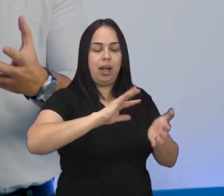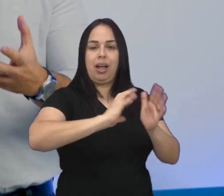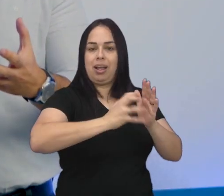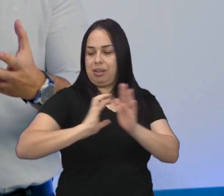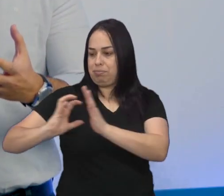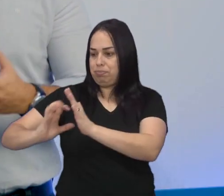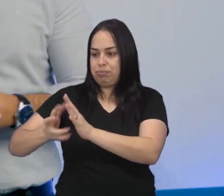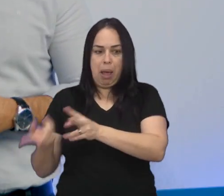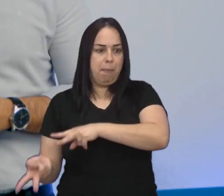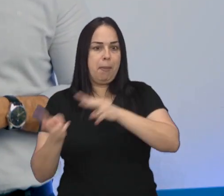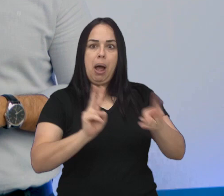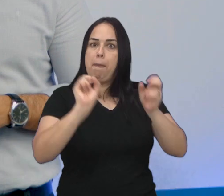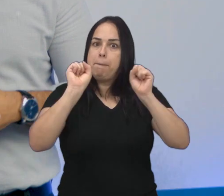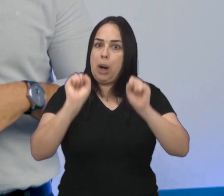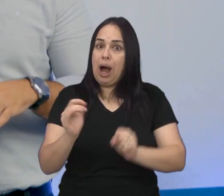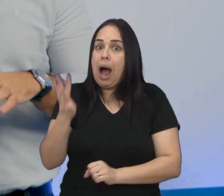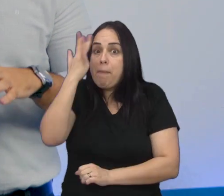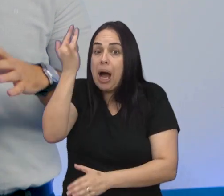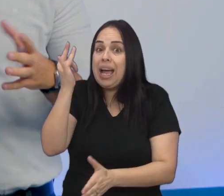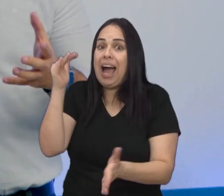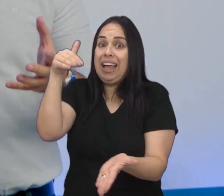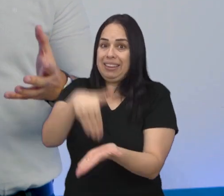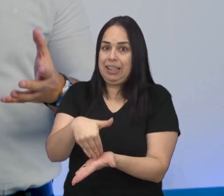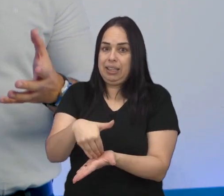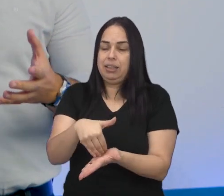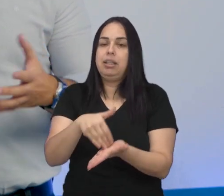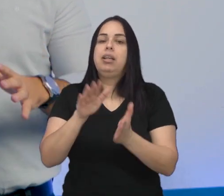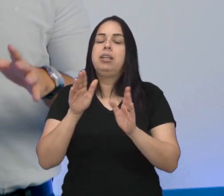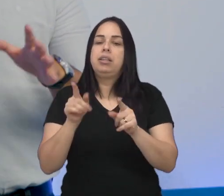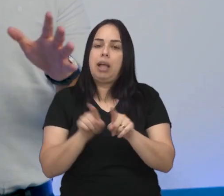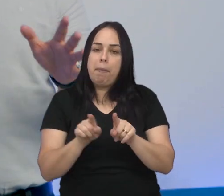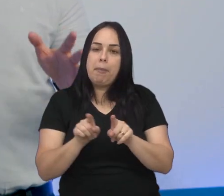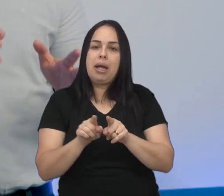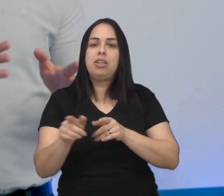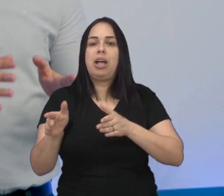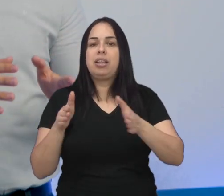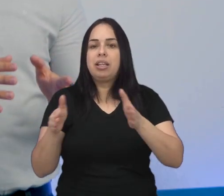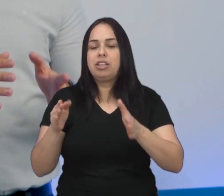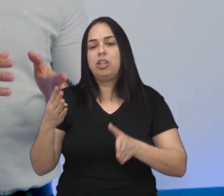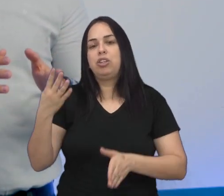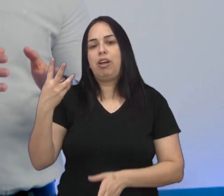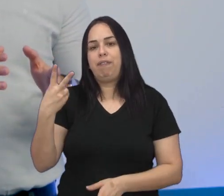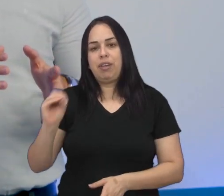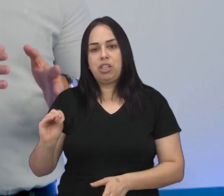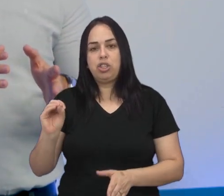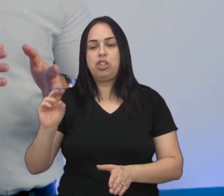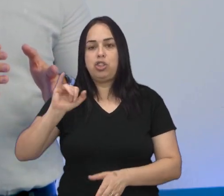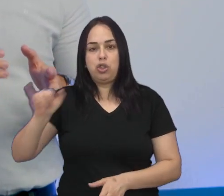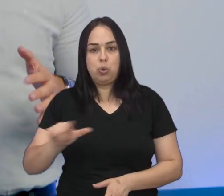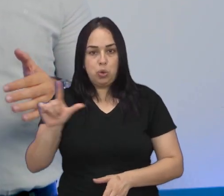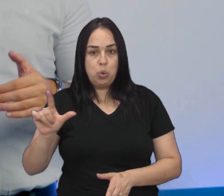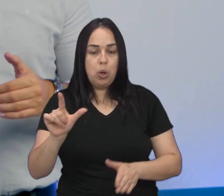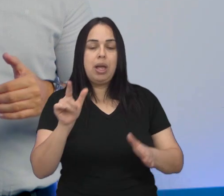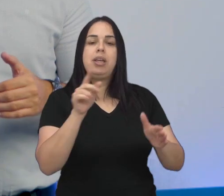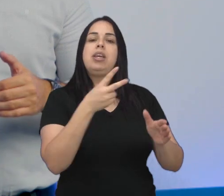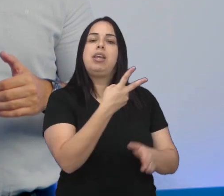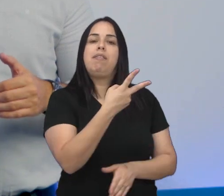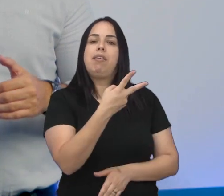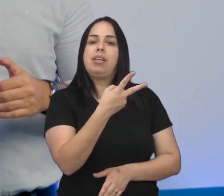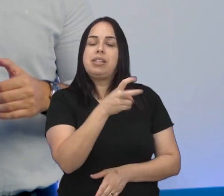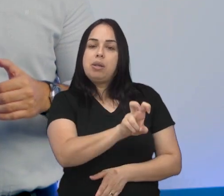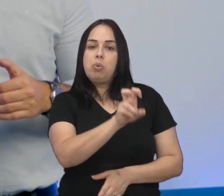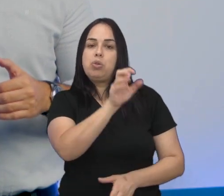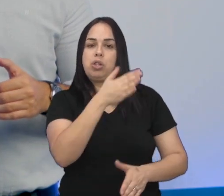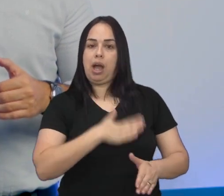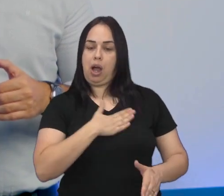amanhã para trocar de partido, são as janelas partidárias. Já as convenções partidárias serão permitidas entre os dias 20 de julho